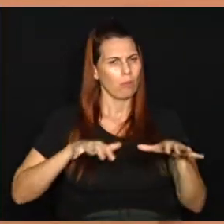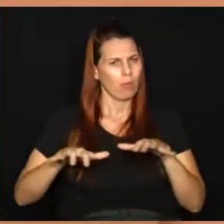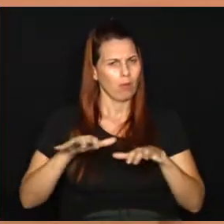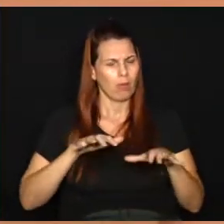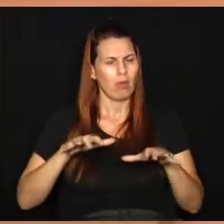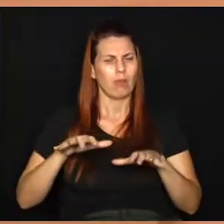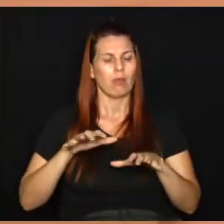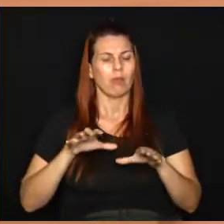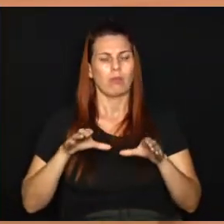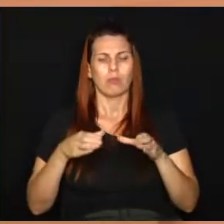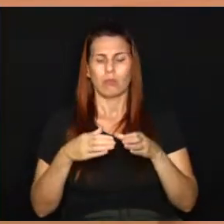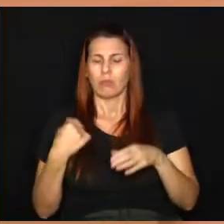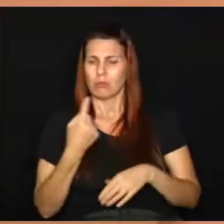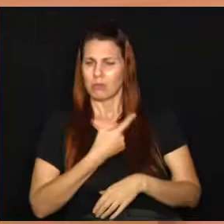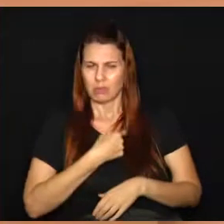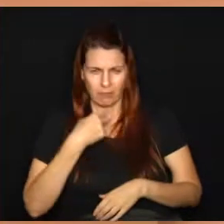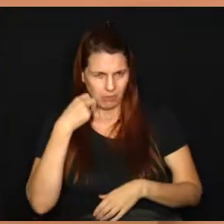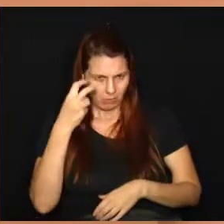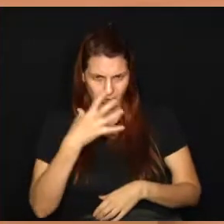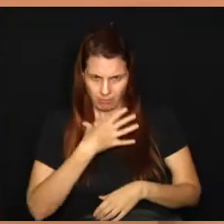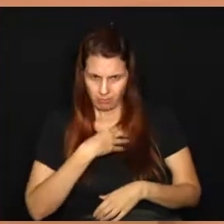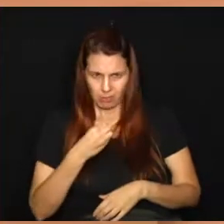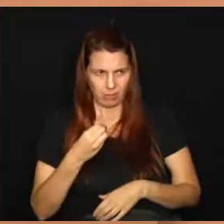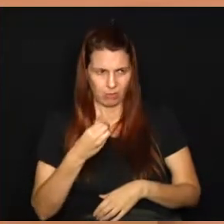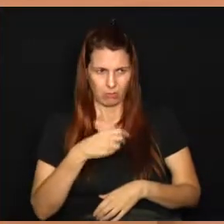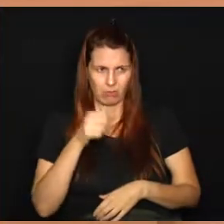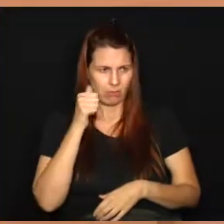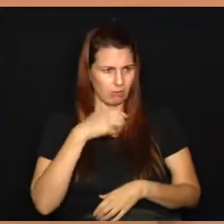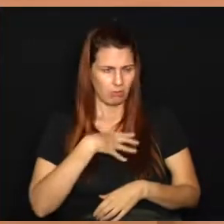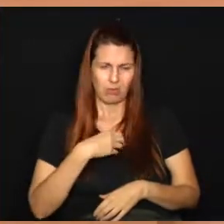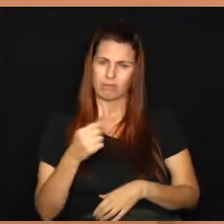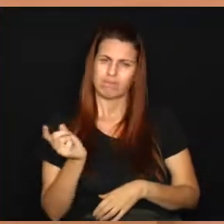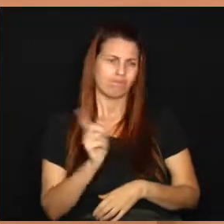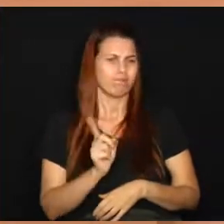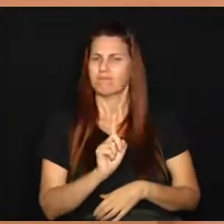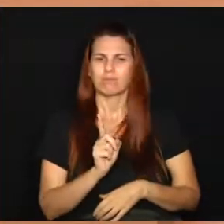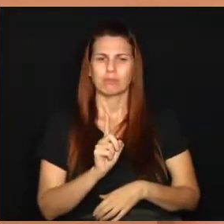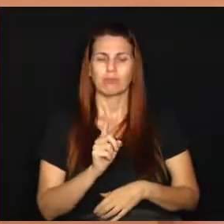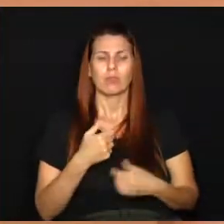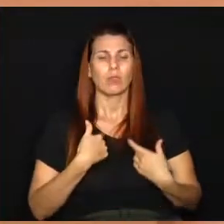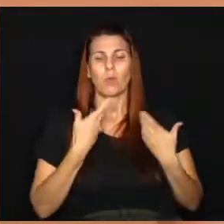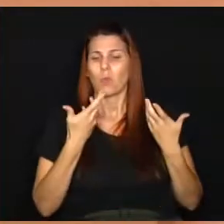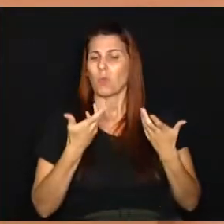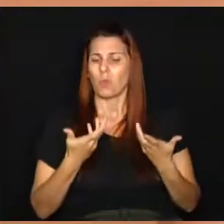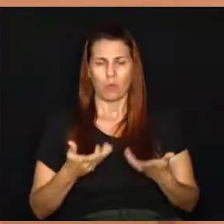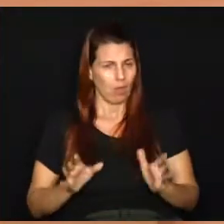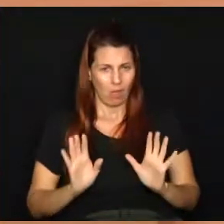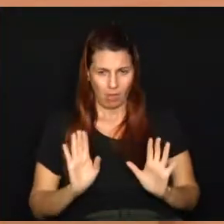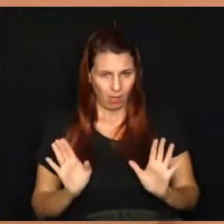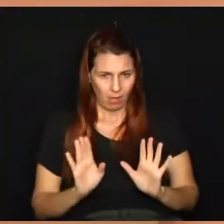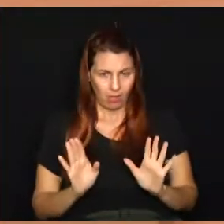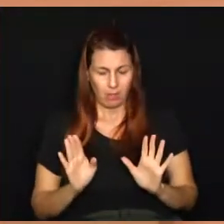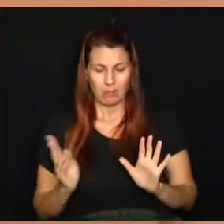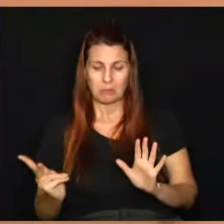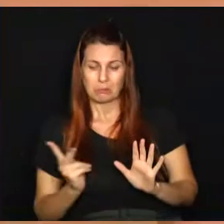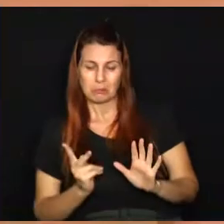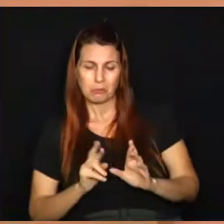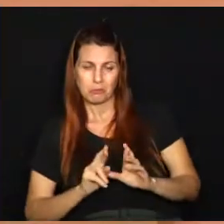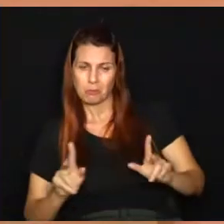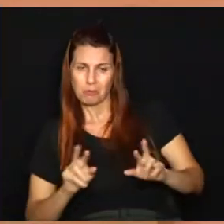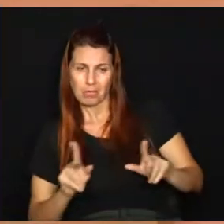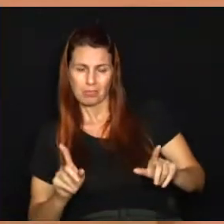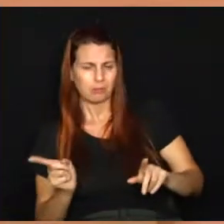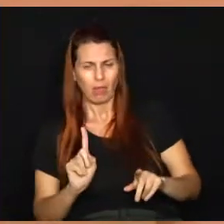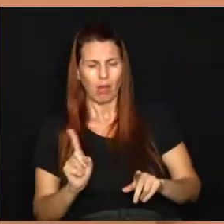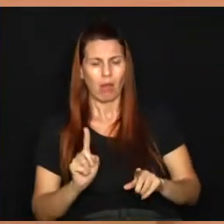nos envergonhamos dos nossos filhos e das nossas filhas. Nós não gostaríamos que eles e elas fossem diferentes.